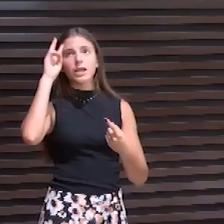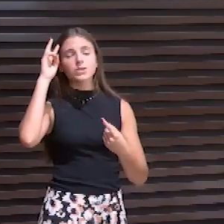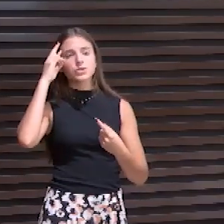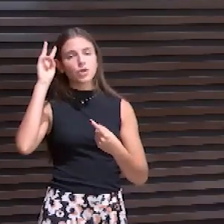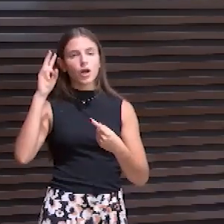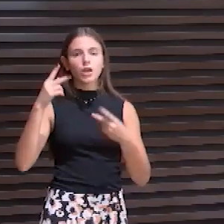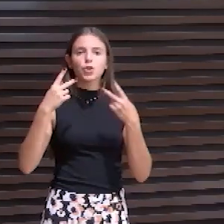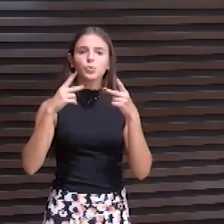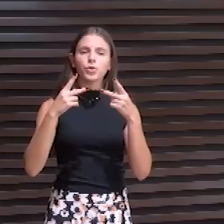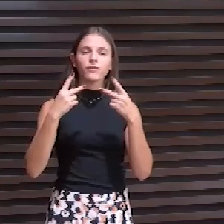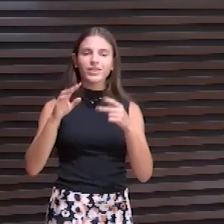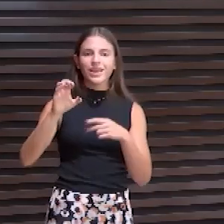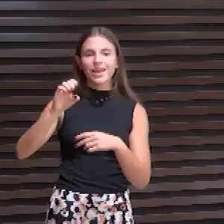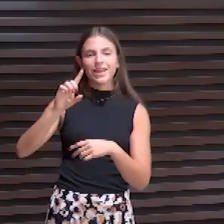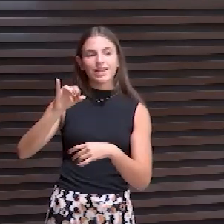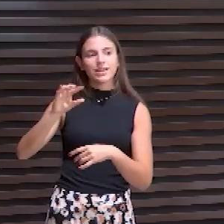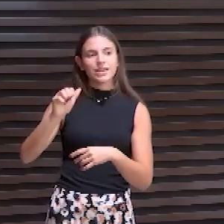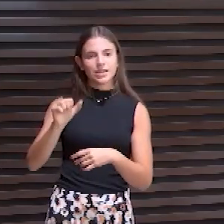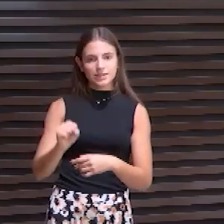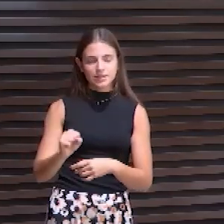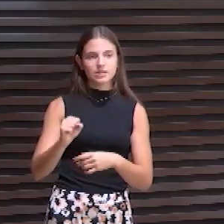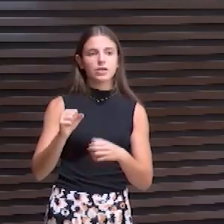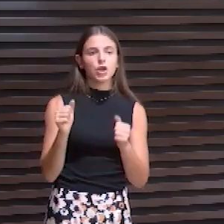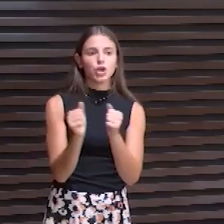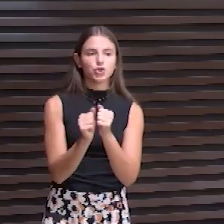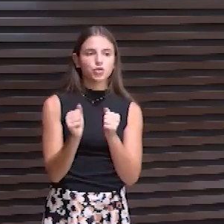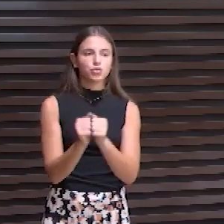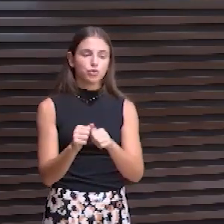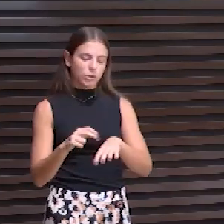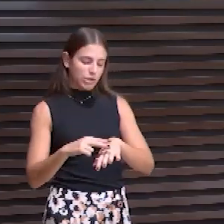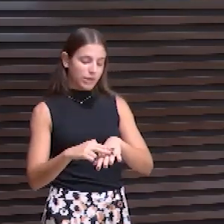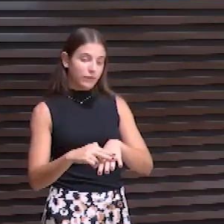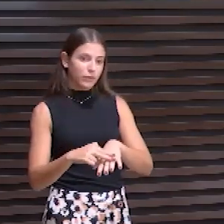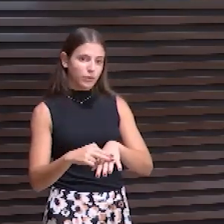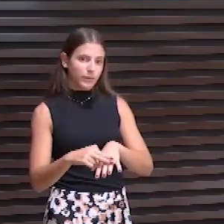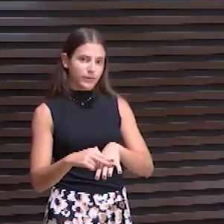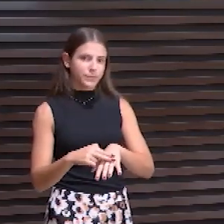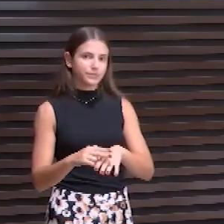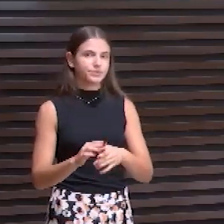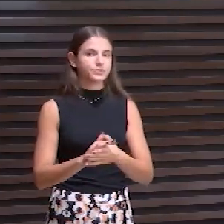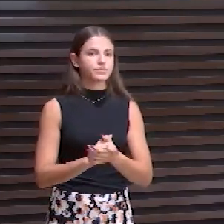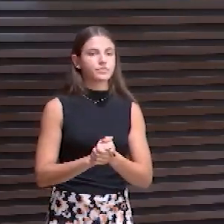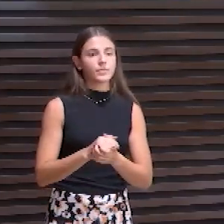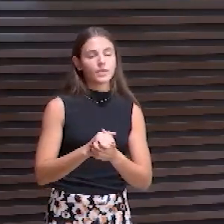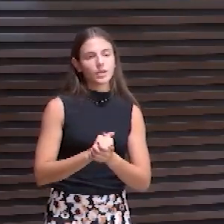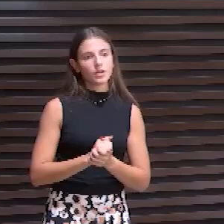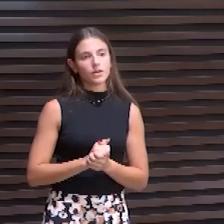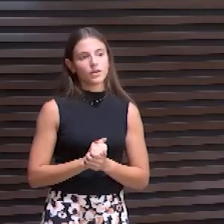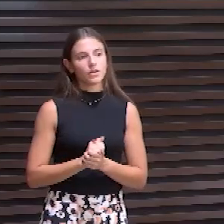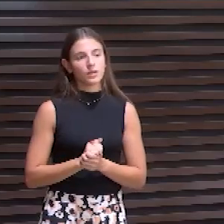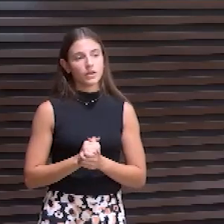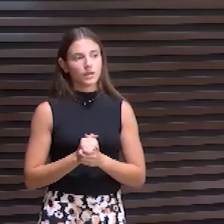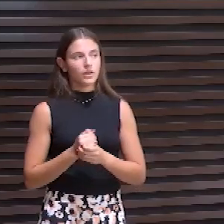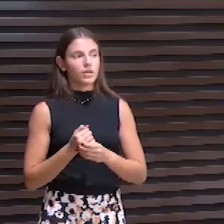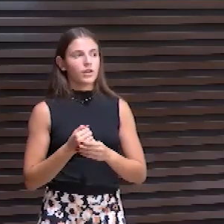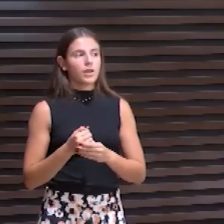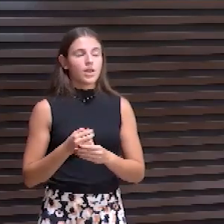Irmãos, nós não vamos abrir o texto bíblico lá nas narrativas, eu vou só citar onde está, e nós vamos